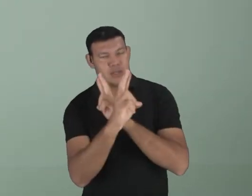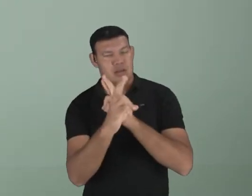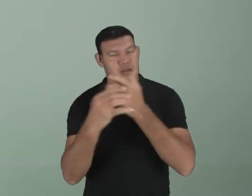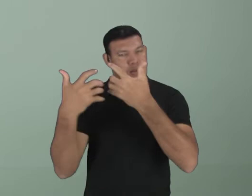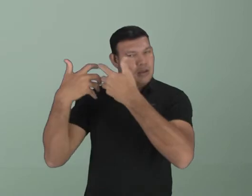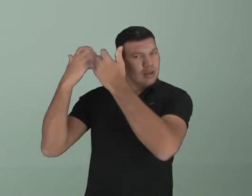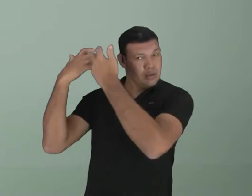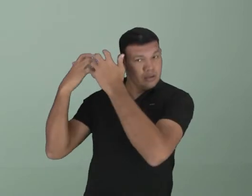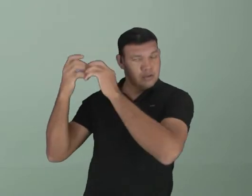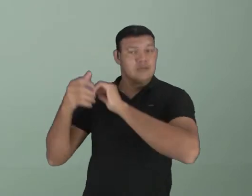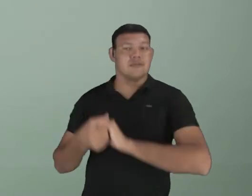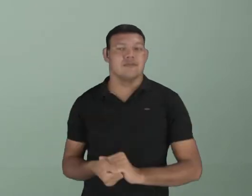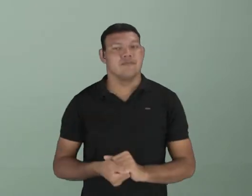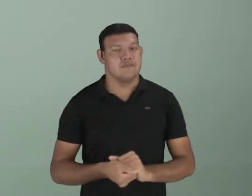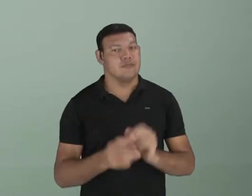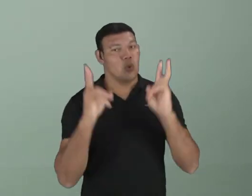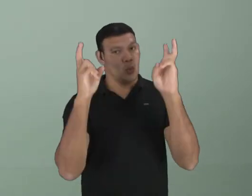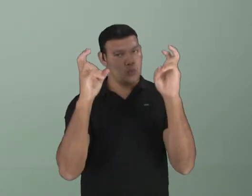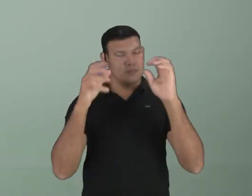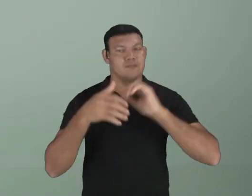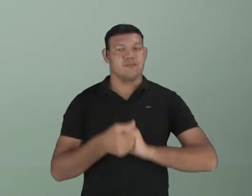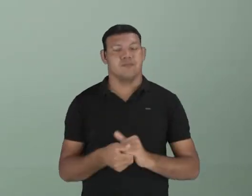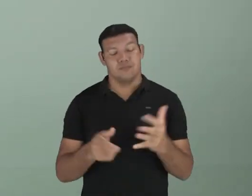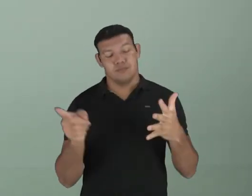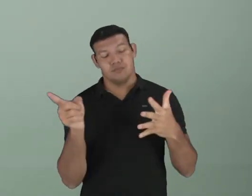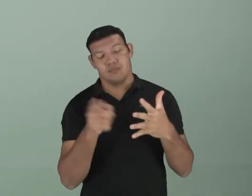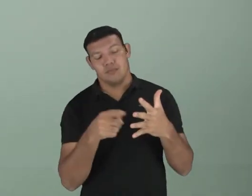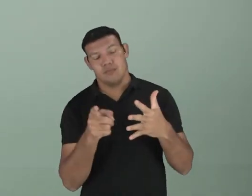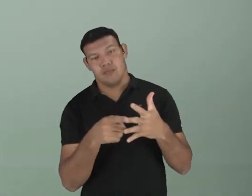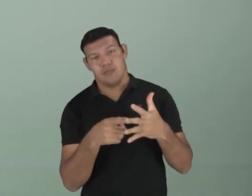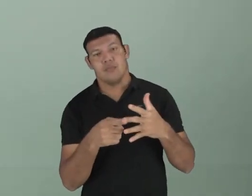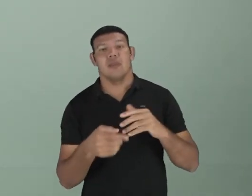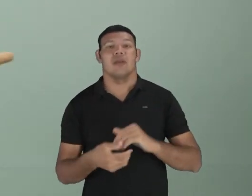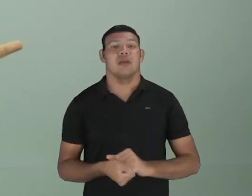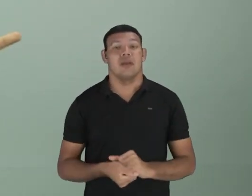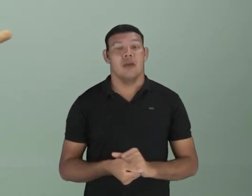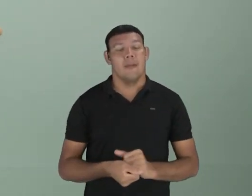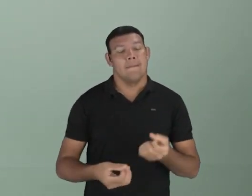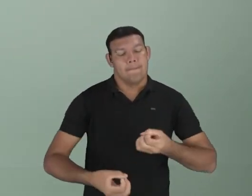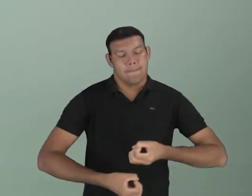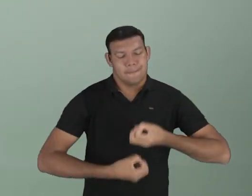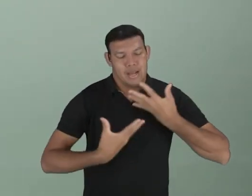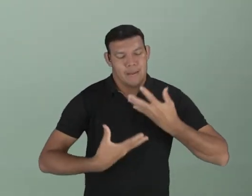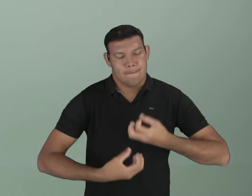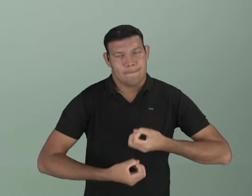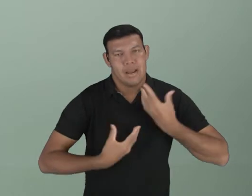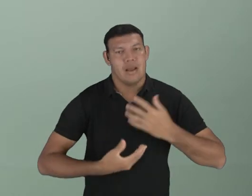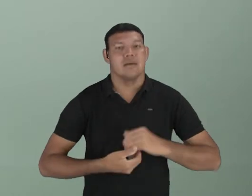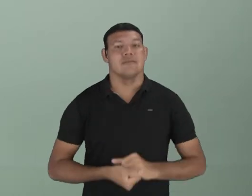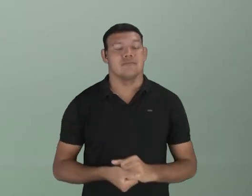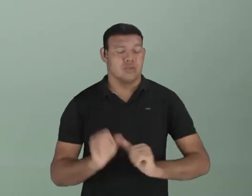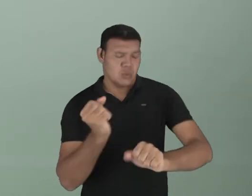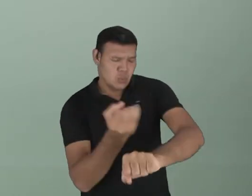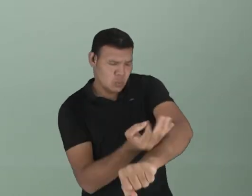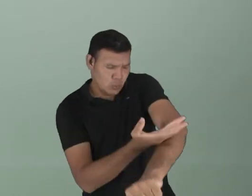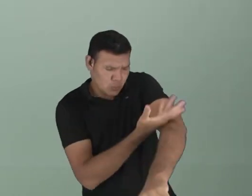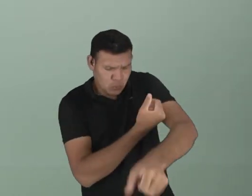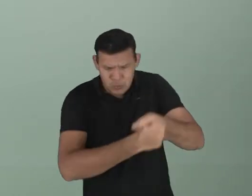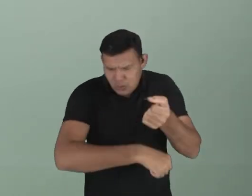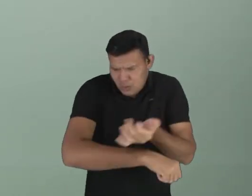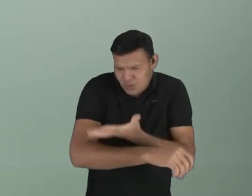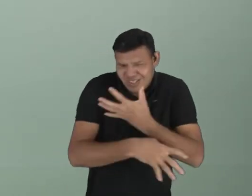refletisse, né, sobre a temática. No terceiro, nós tínhamos um poema para que através da emoção,